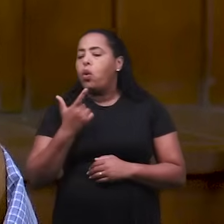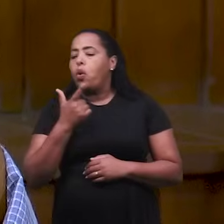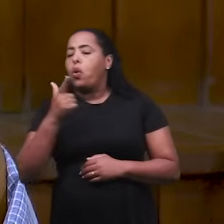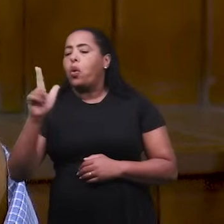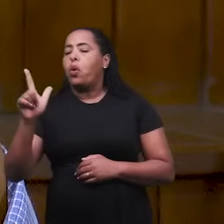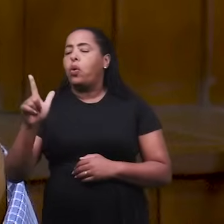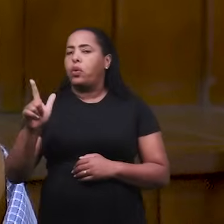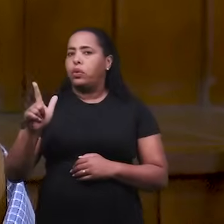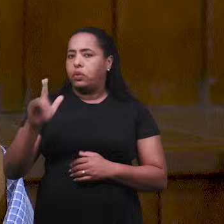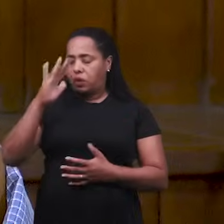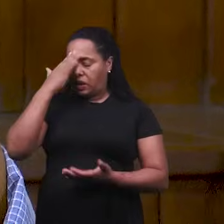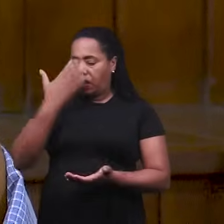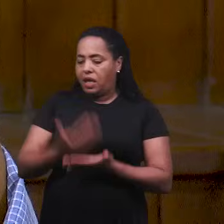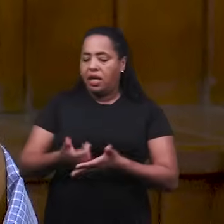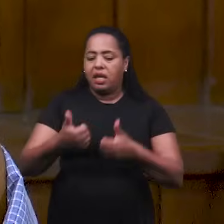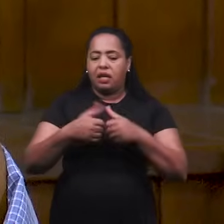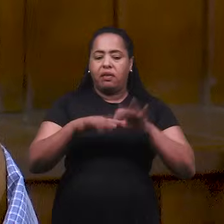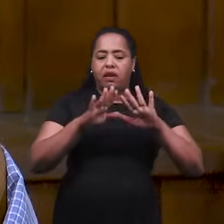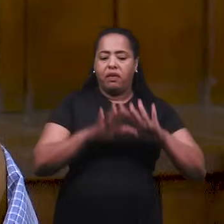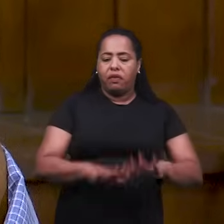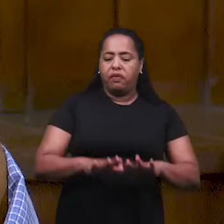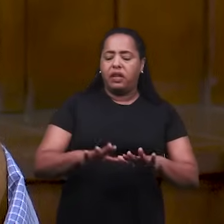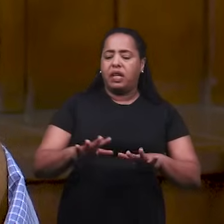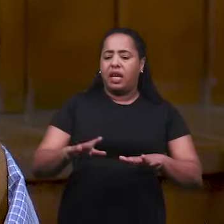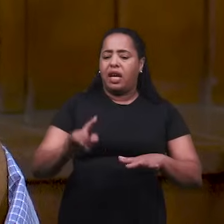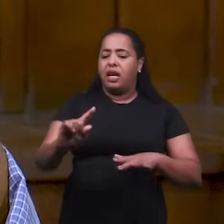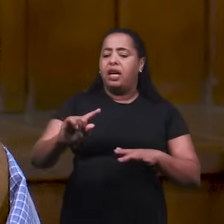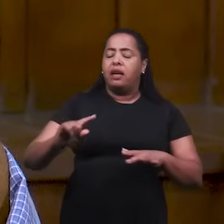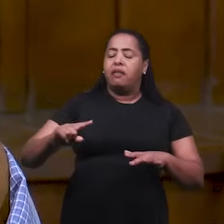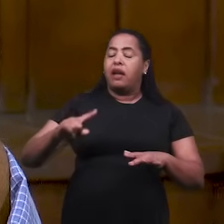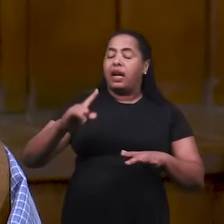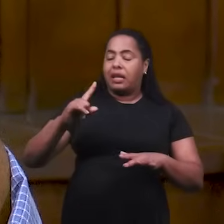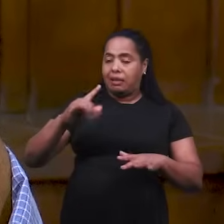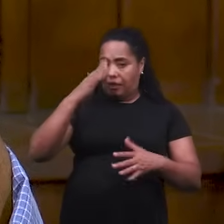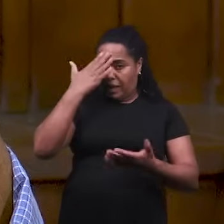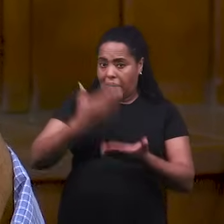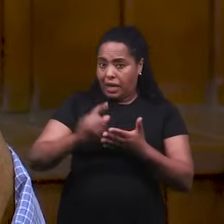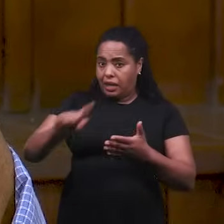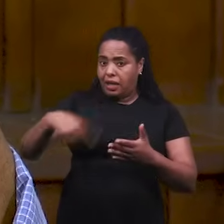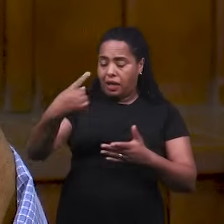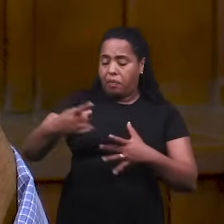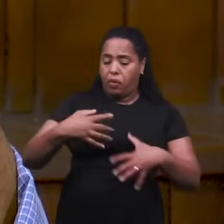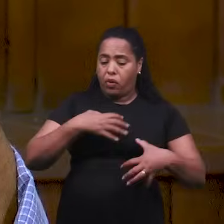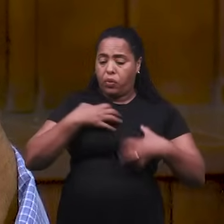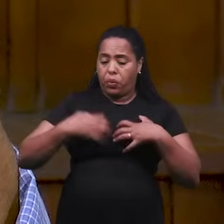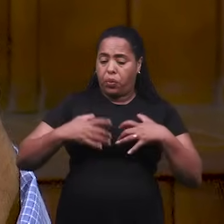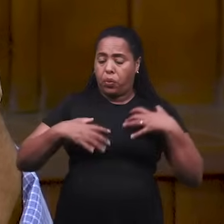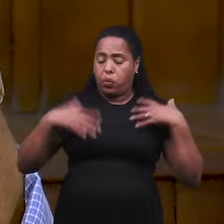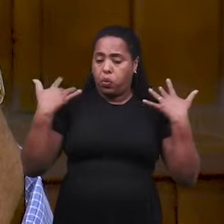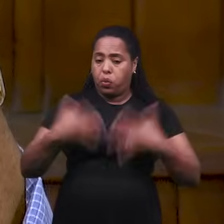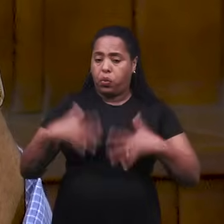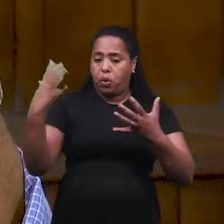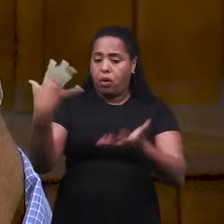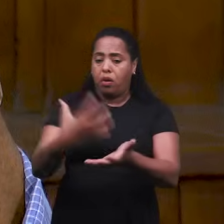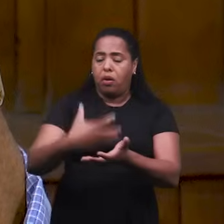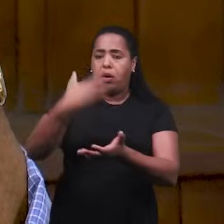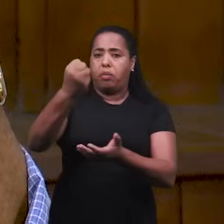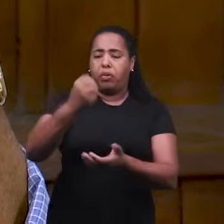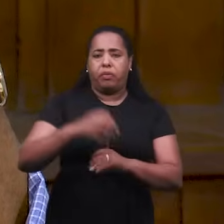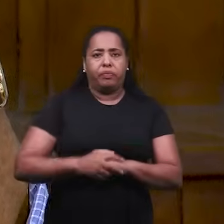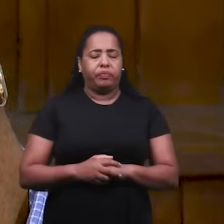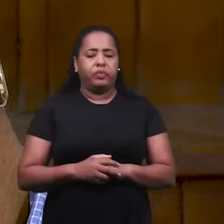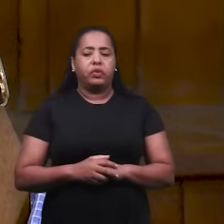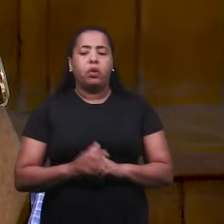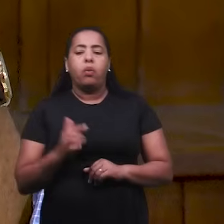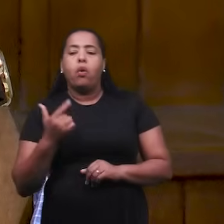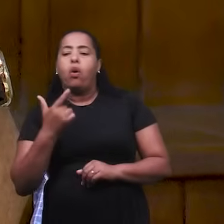para a grande tribulação, vai ser arrebatado depois da grande tribulação. E nós, como outras igrejas, cremos também